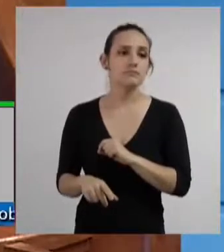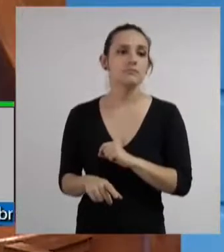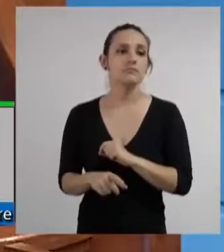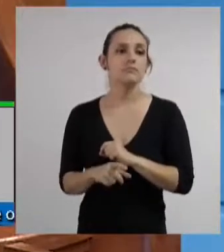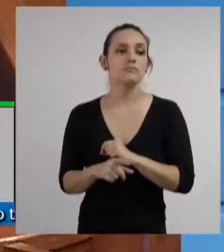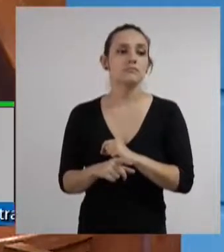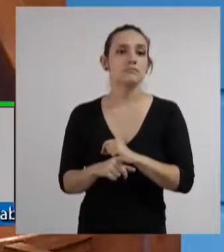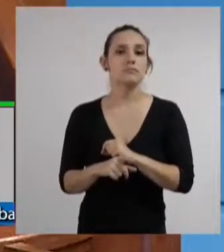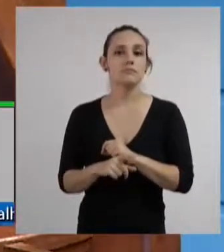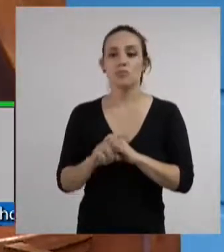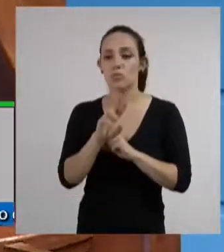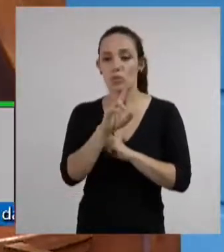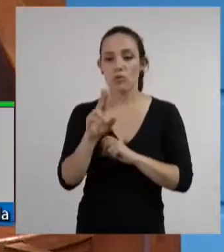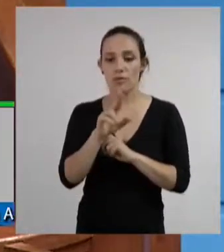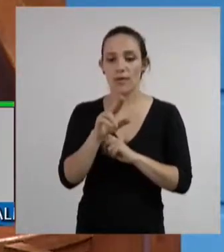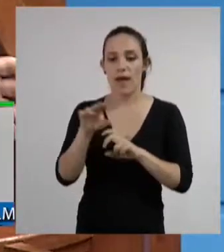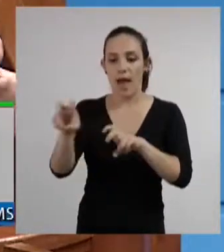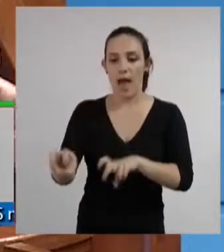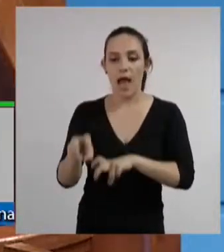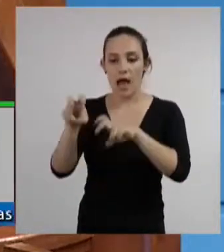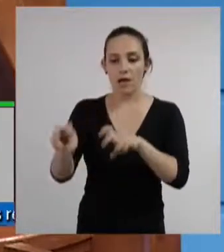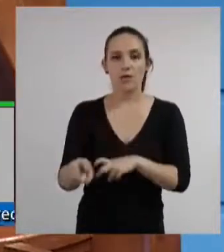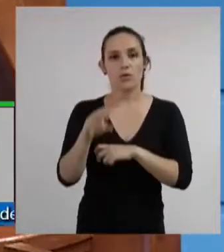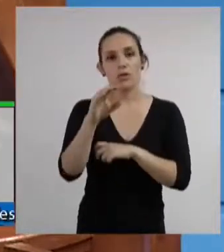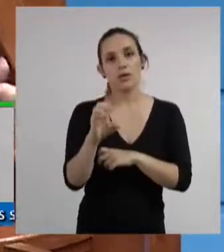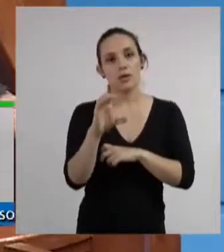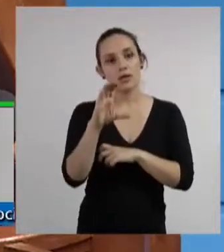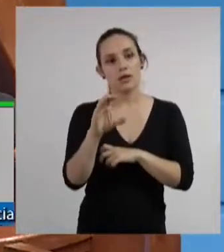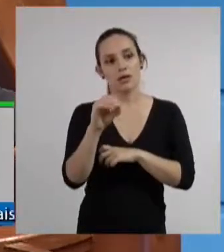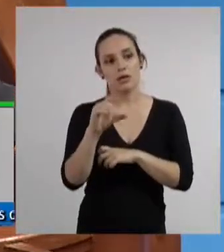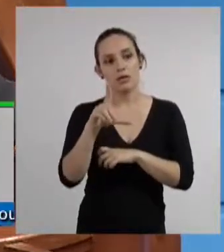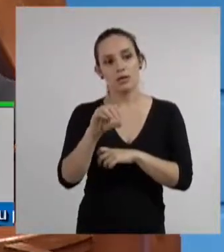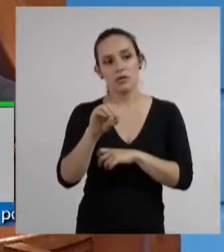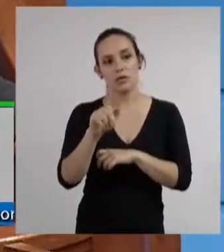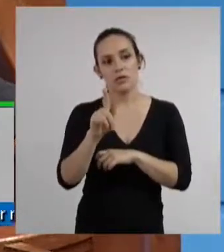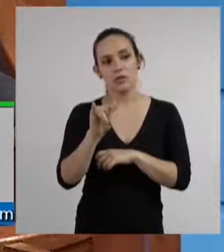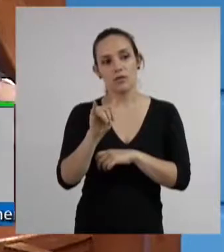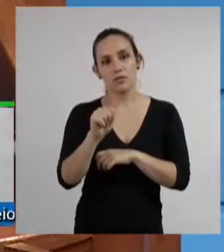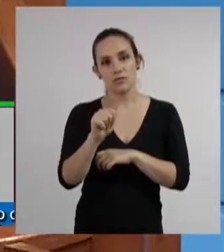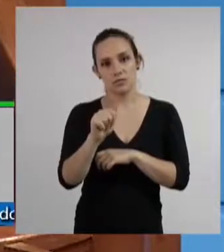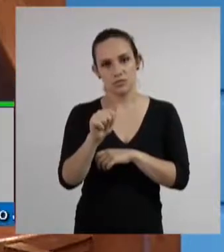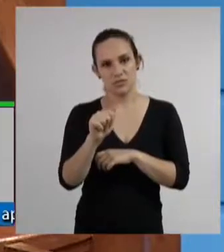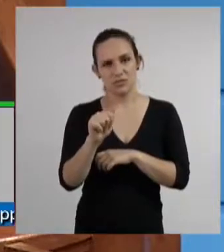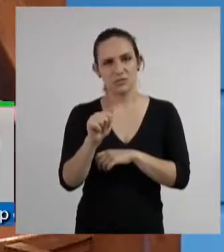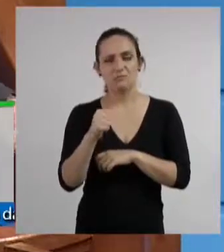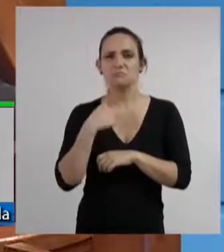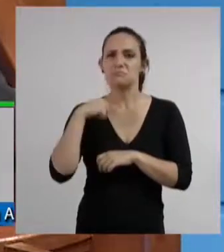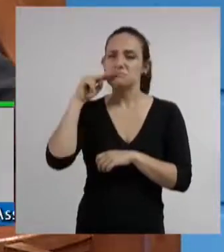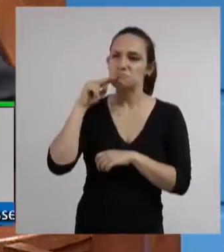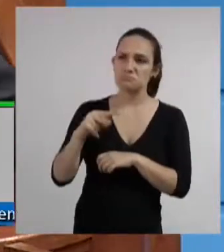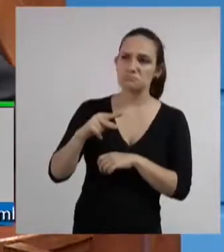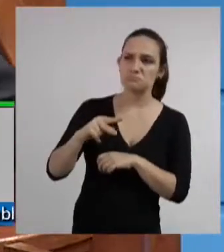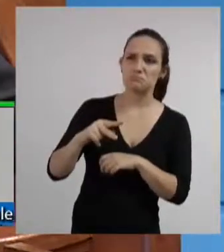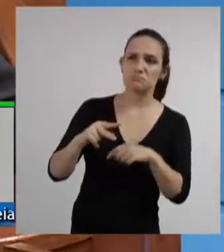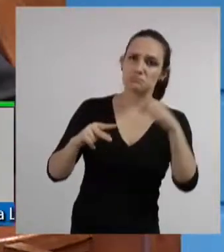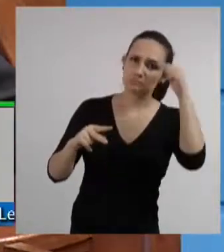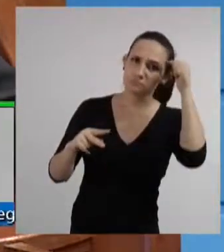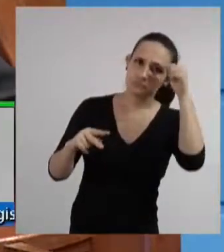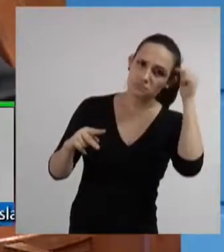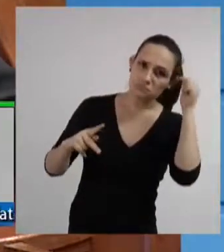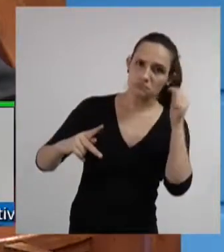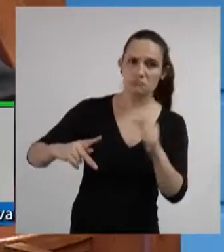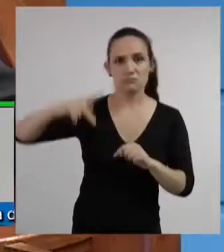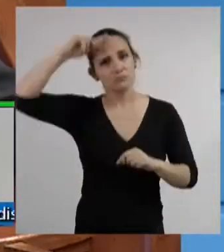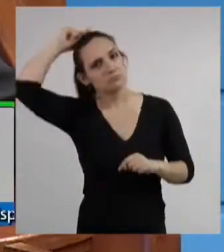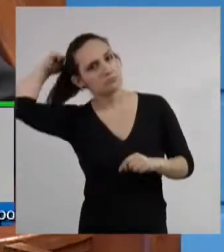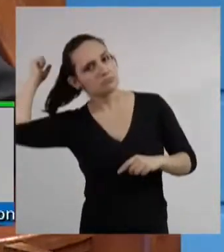da agroecologia. E hoje eu vi o deputado Zé Teixeira, o deputado Paulo Corrêa, fazer um debate aqui em relação à questão